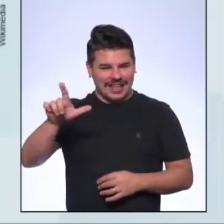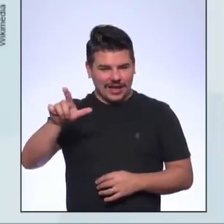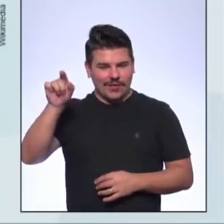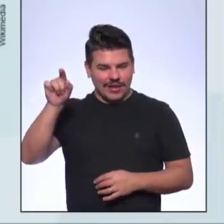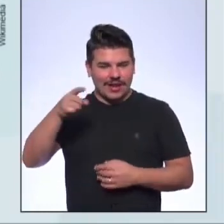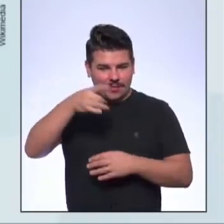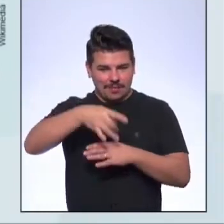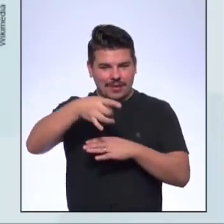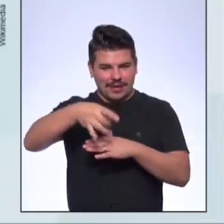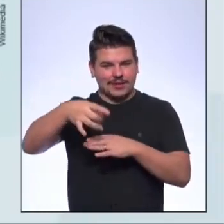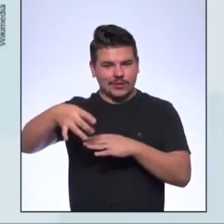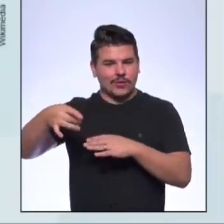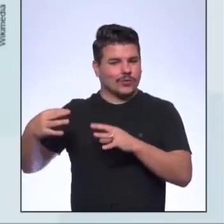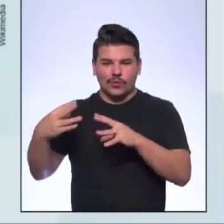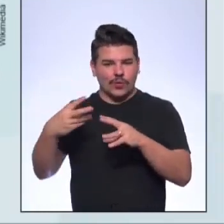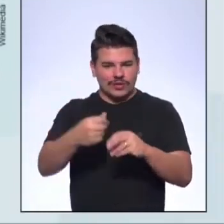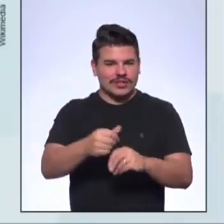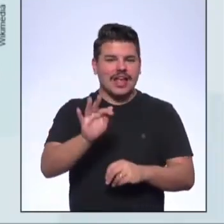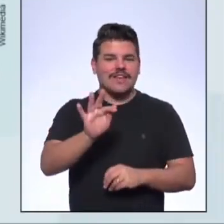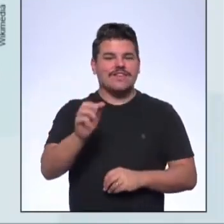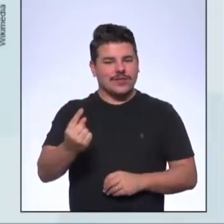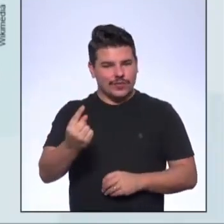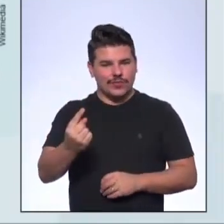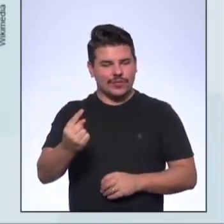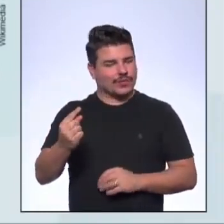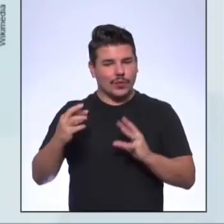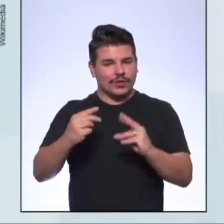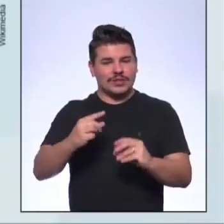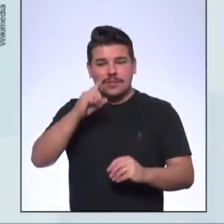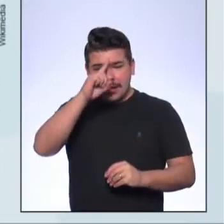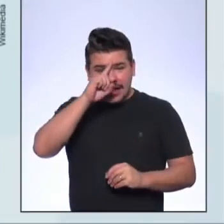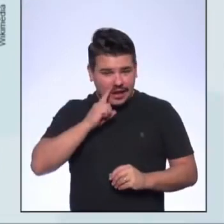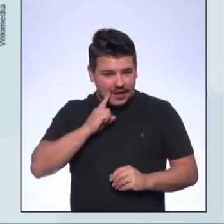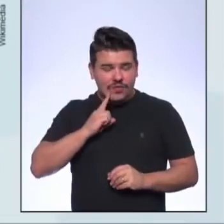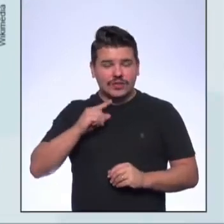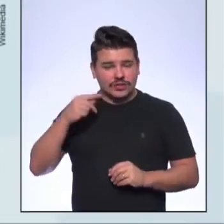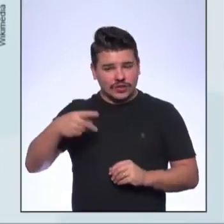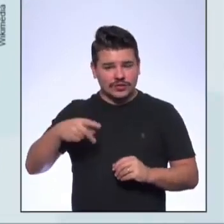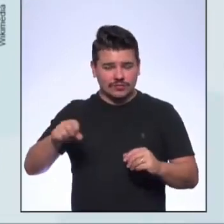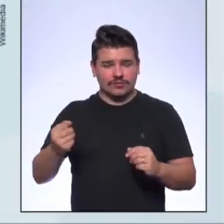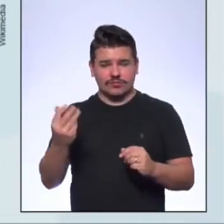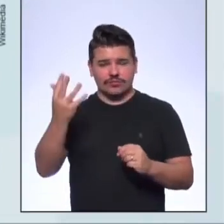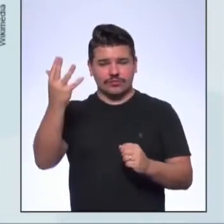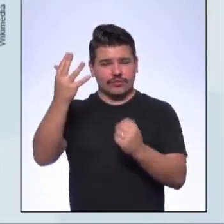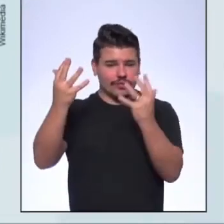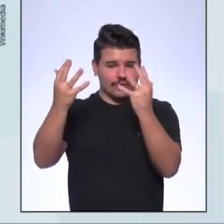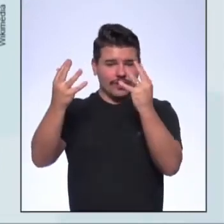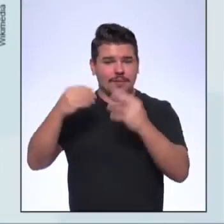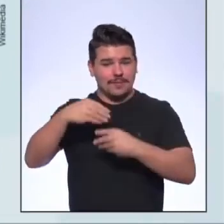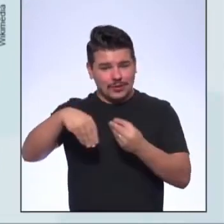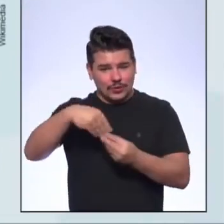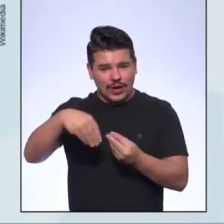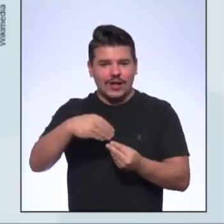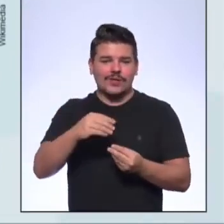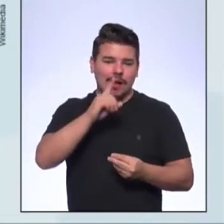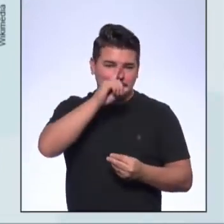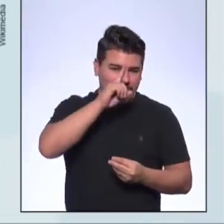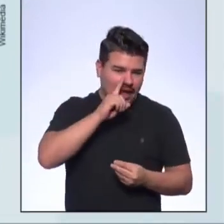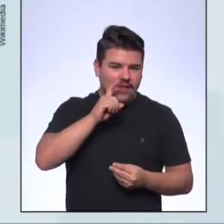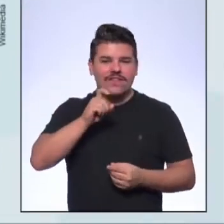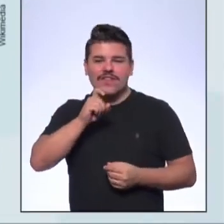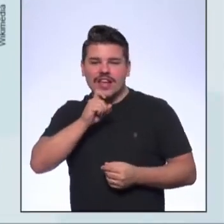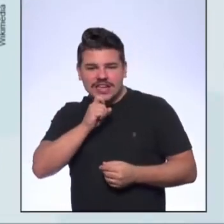aí da geração F1, né, todas amarelas, e por autofecundação resultou em ervilhas amarelas e verdes na proporção de